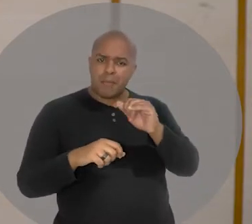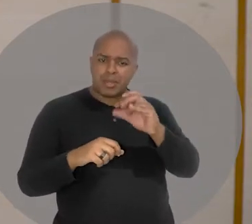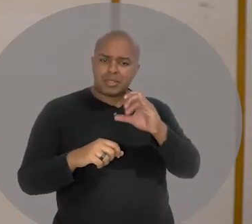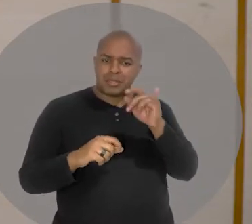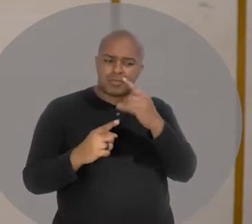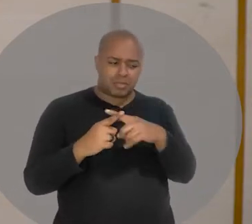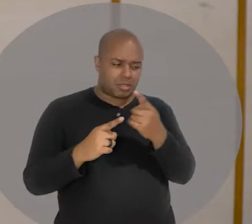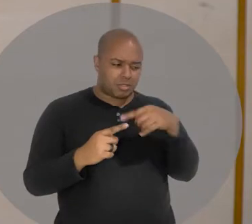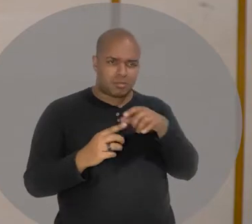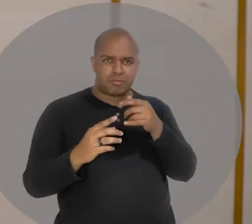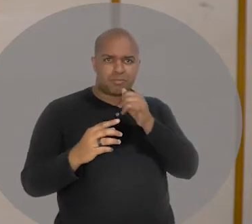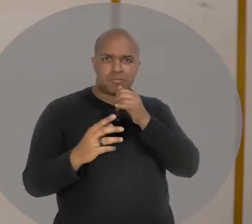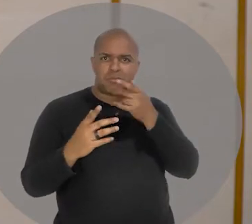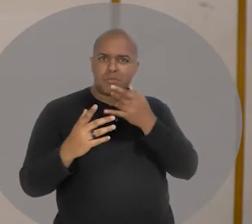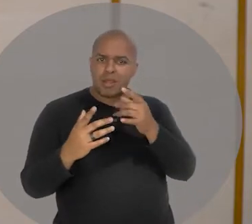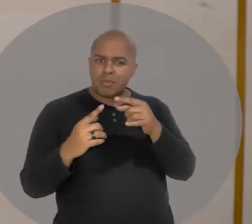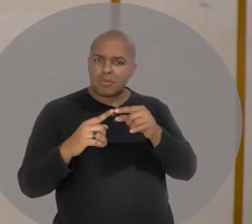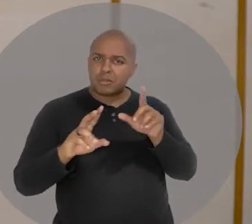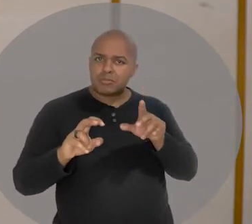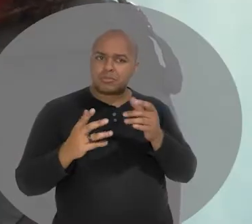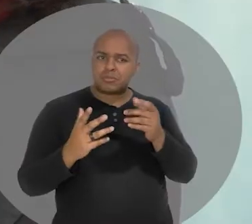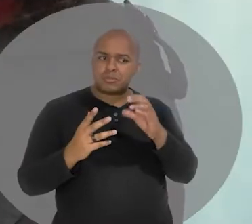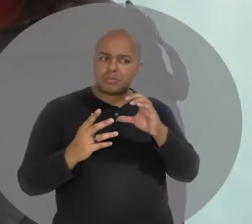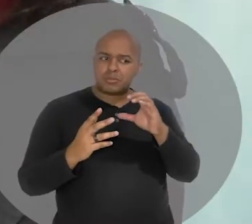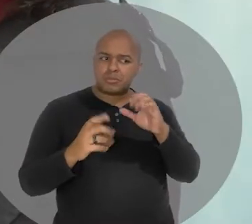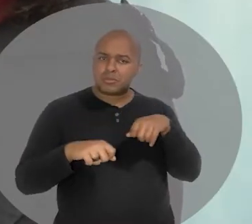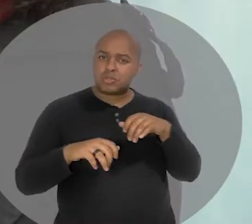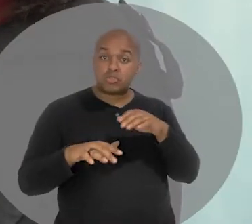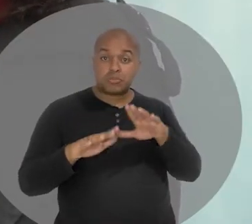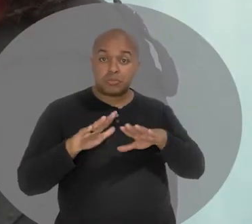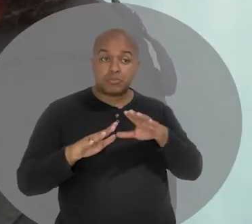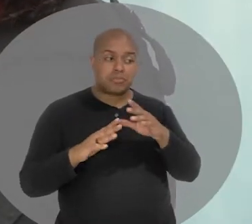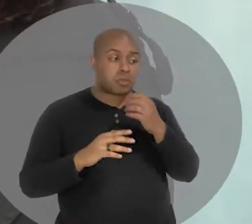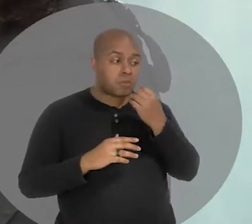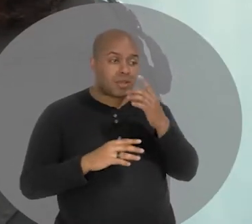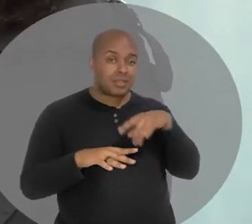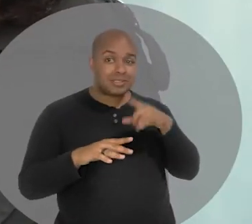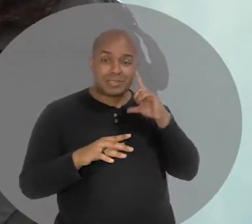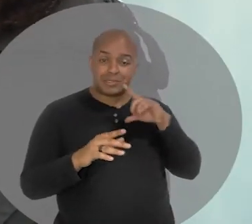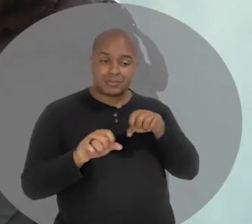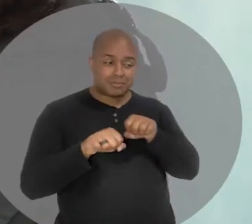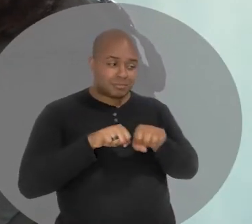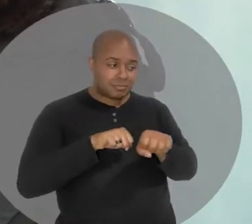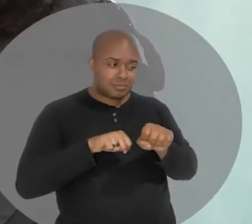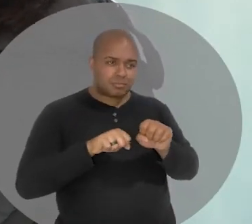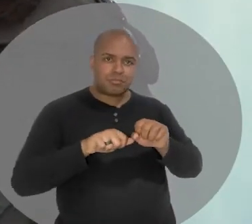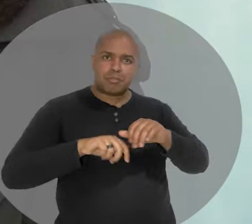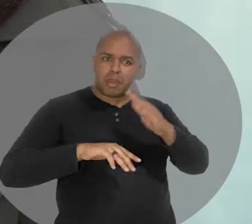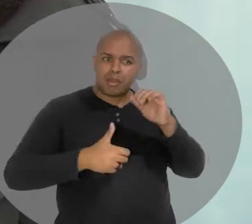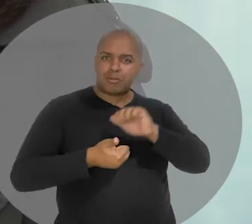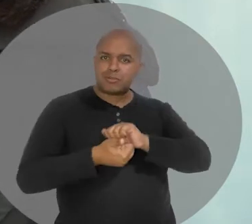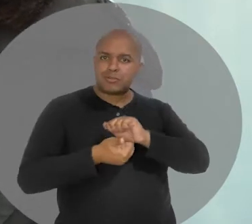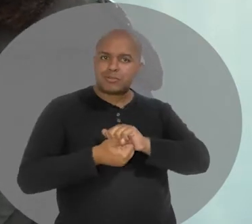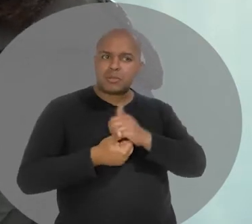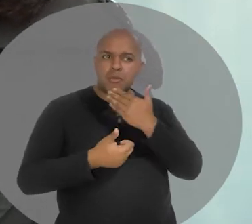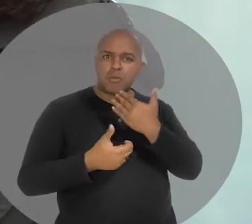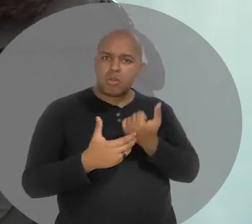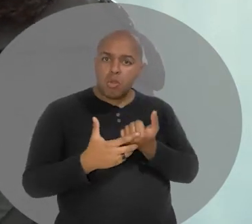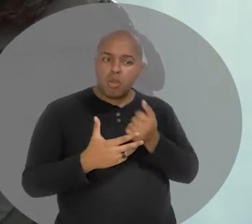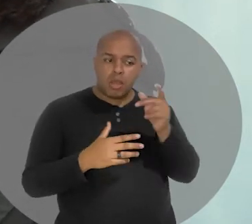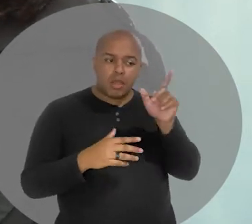não fala sobre capacitismo em nenhum momento. Então, que bom se a gente tiver na formação maior qualificação